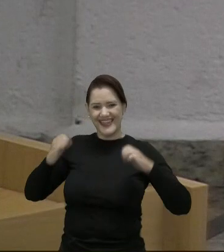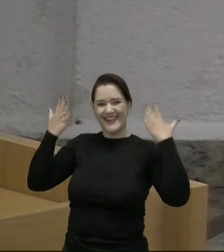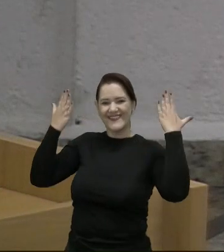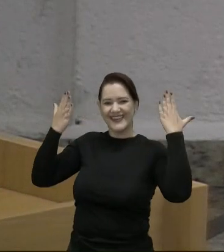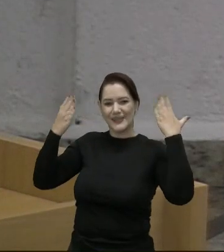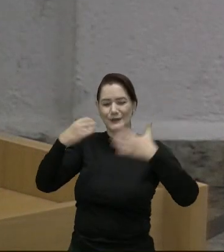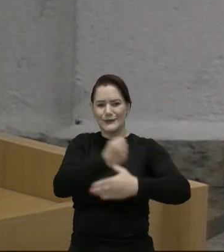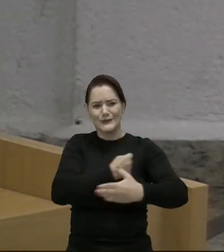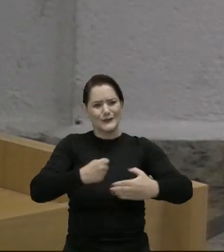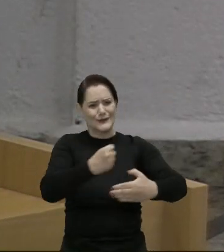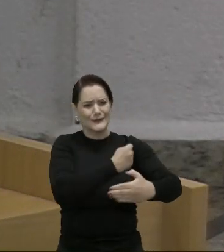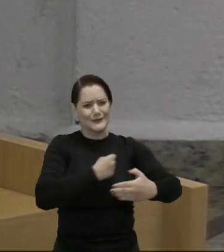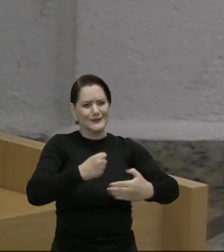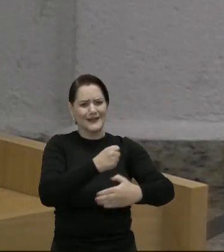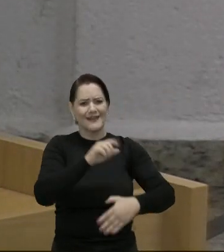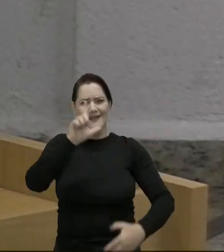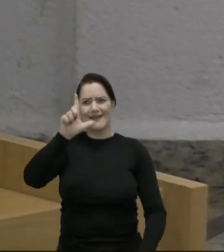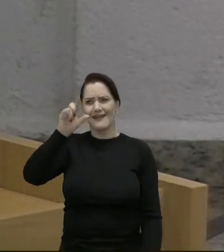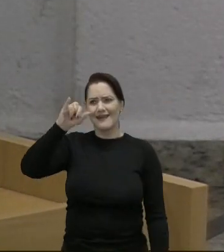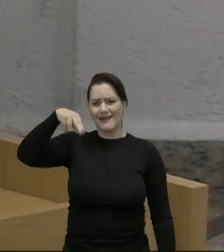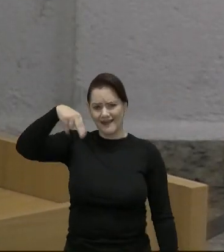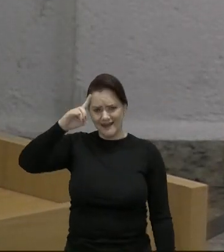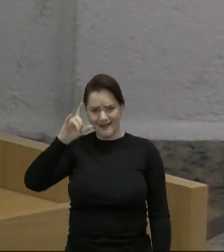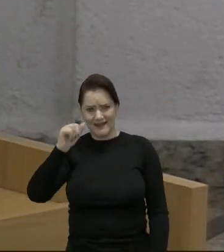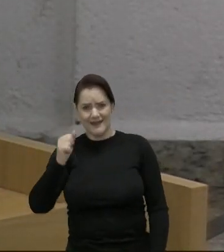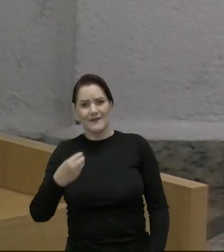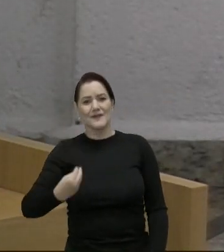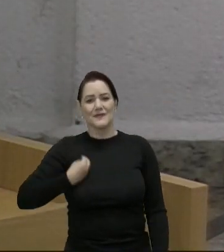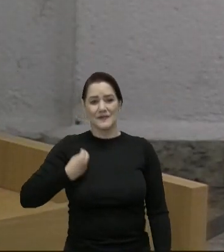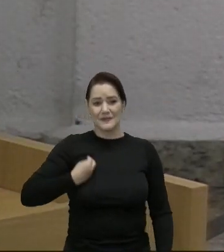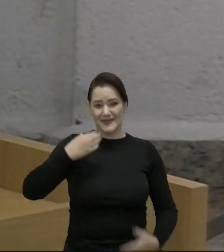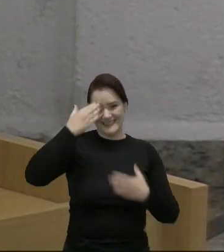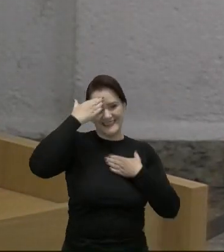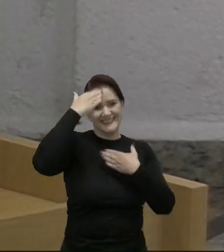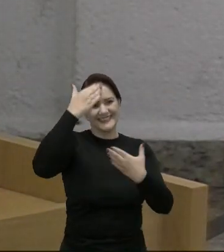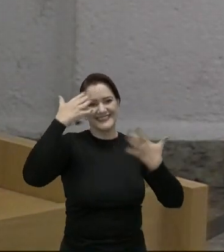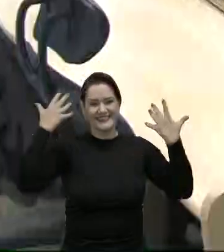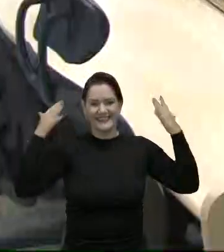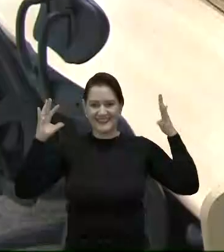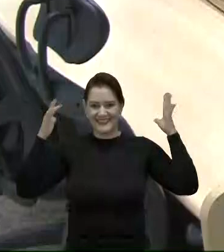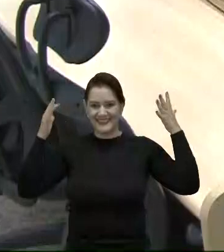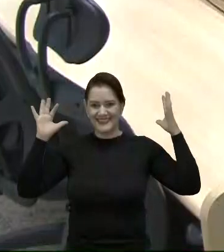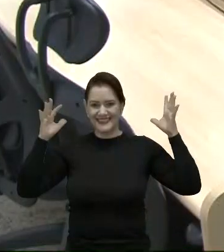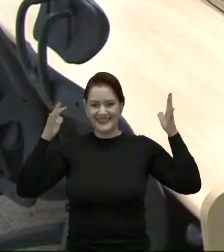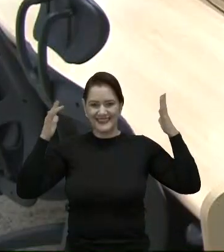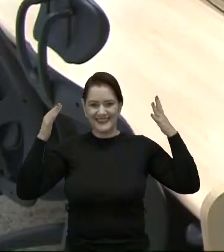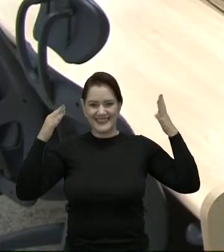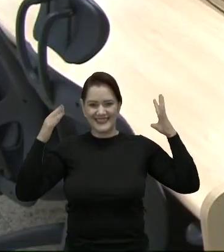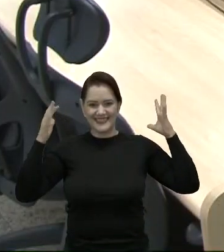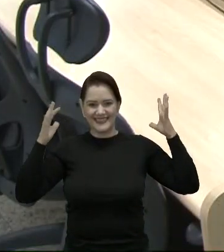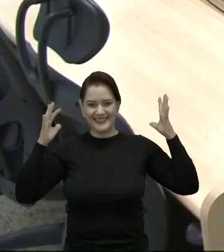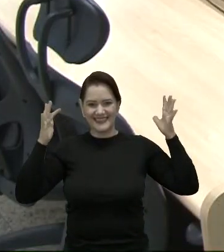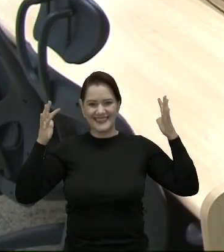de cozinhar. Lindalva, muito obrigado pela presença e a ela a nossa salva de palmas.